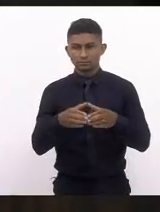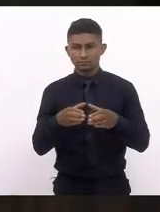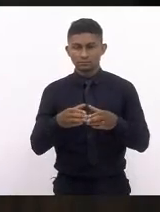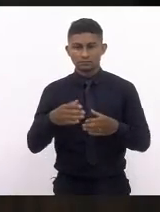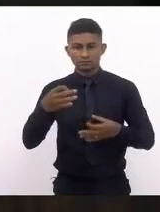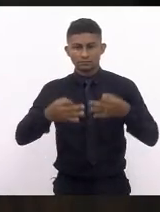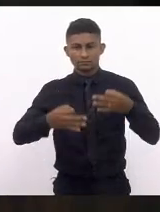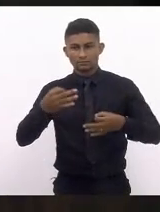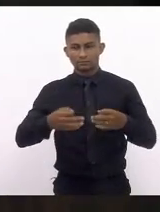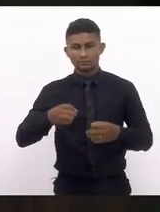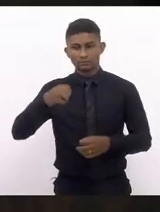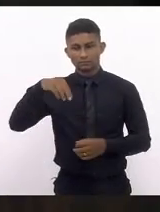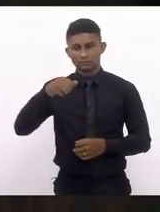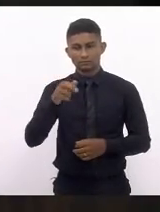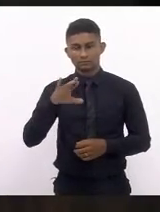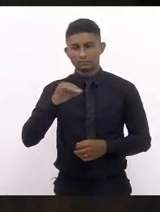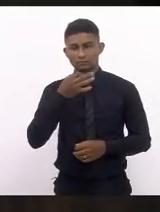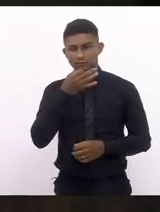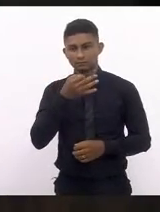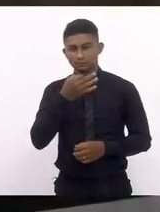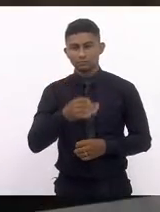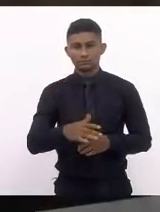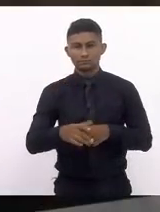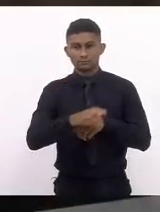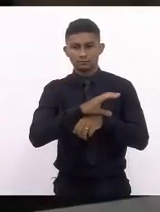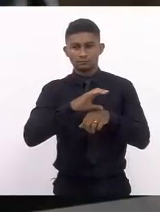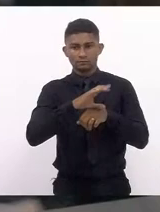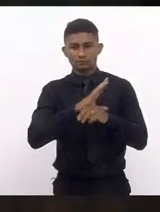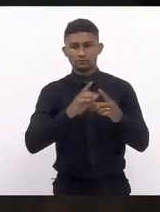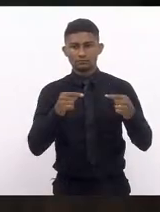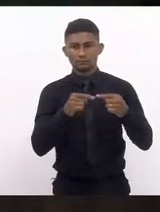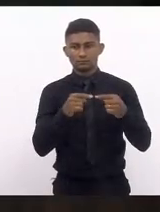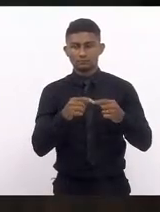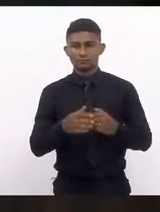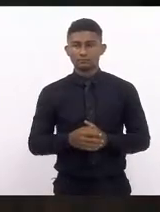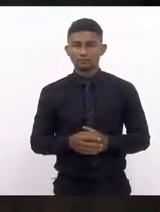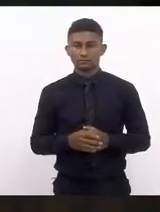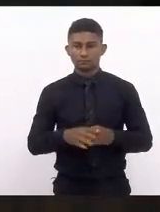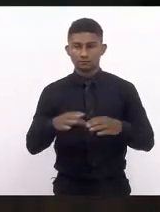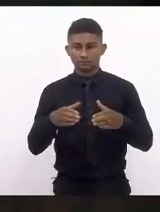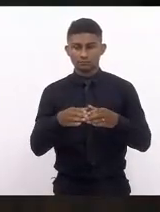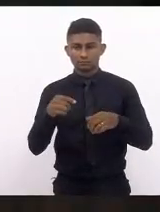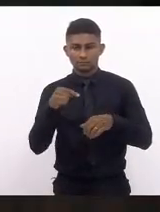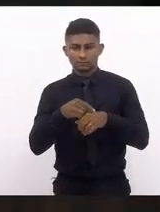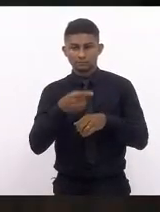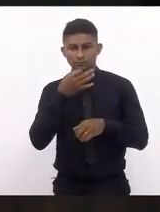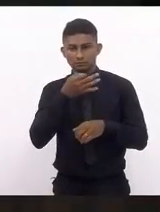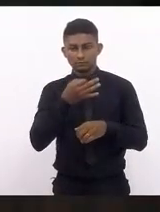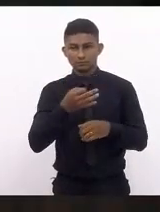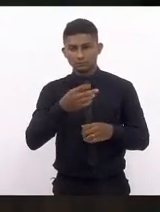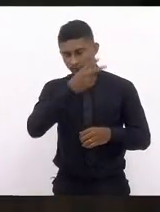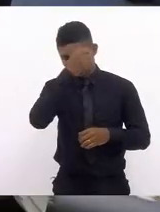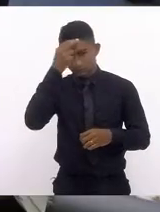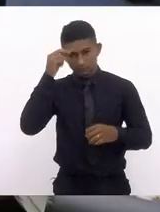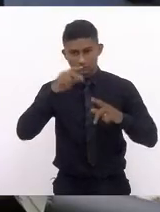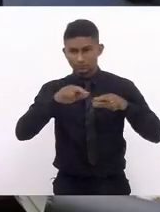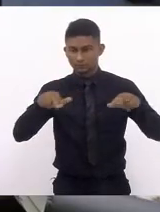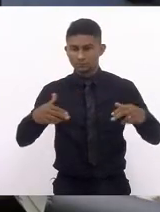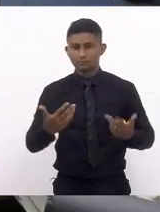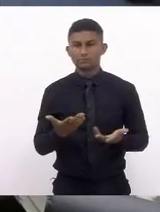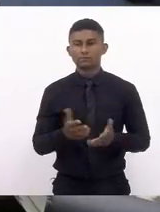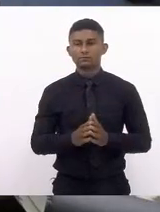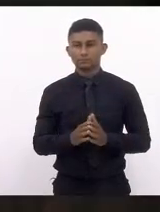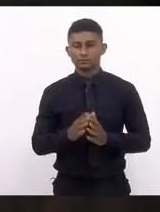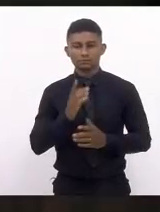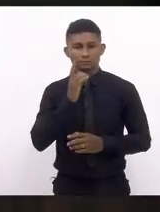condição de visitado mas parceiro parecer pela constitucionalidade pela comissão de assuntos municipais Deputado Eurico Júnior o